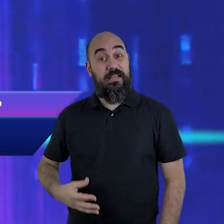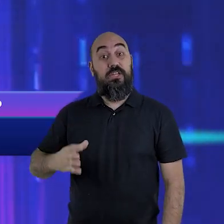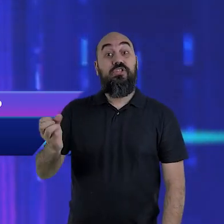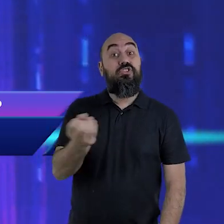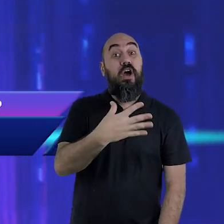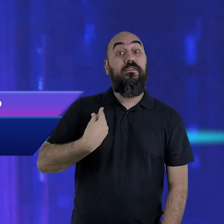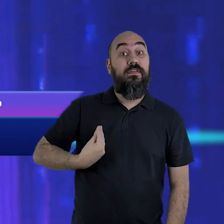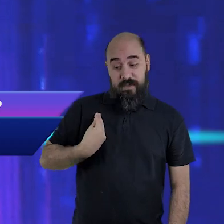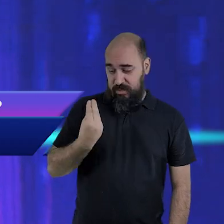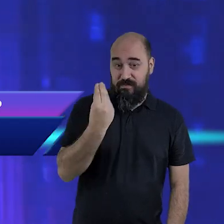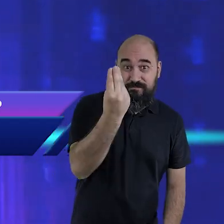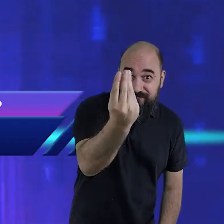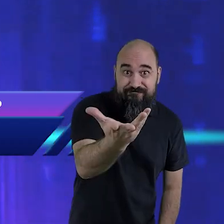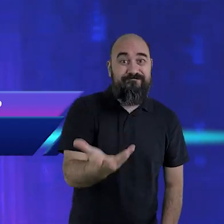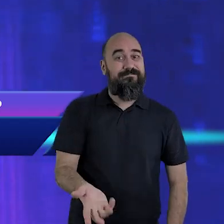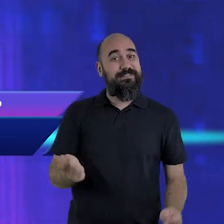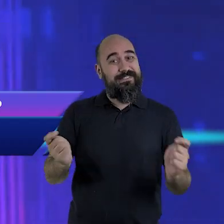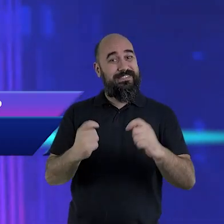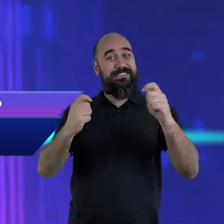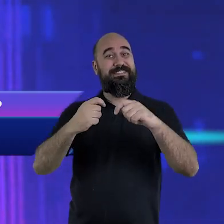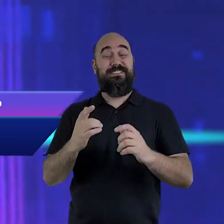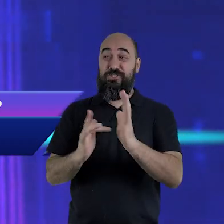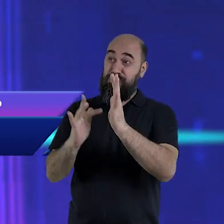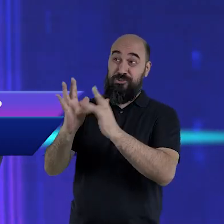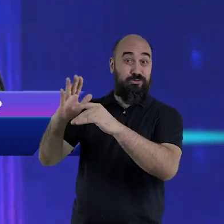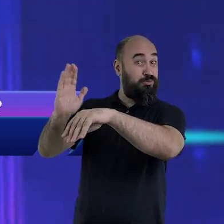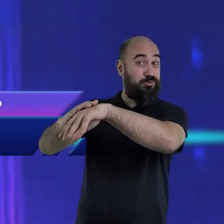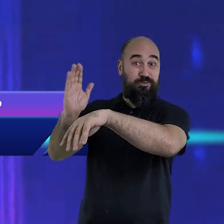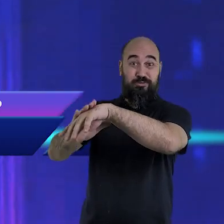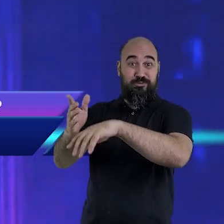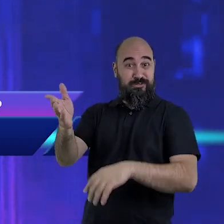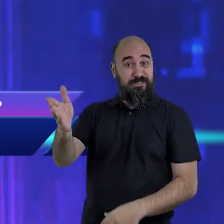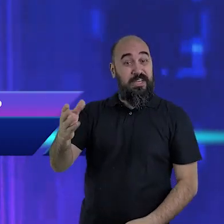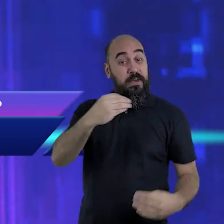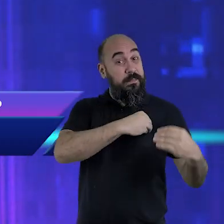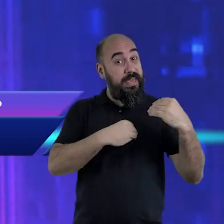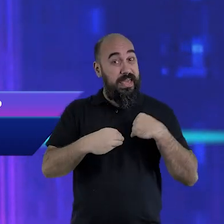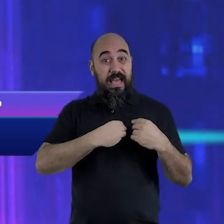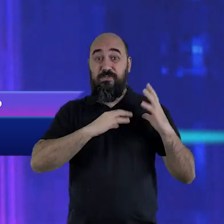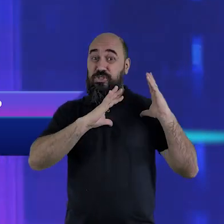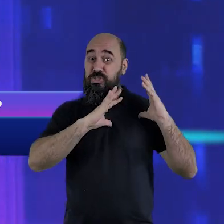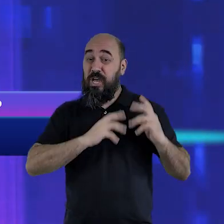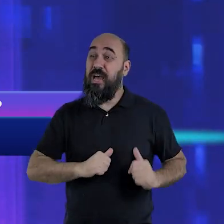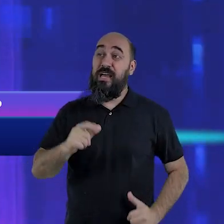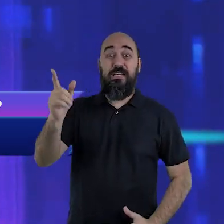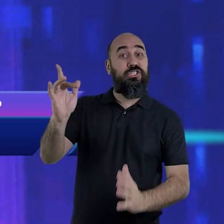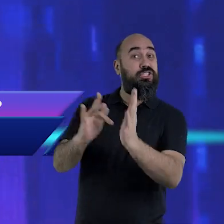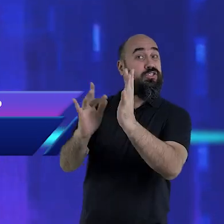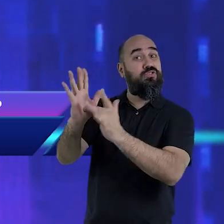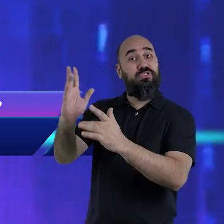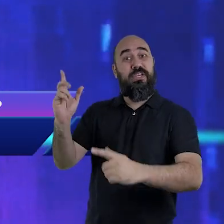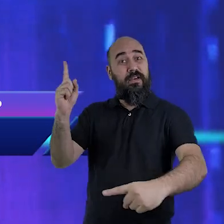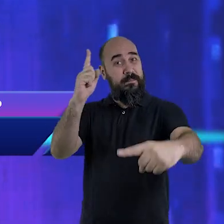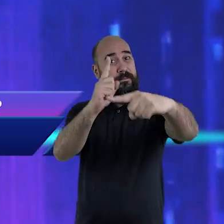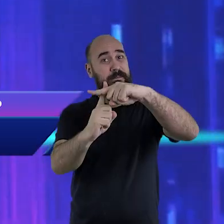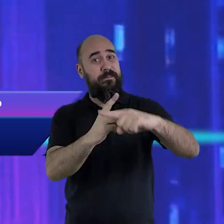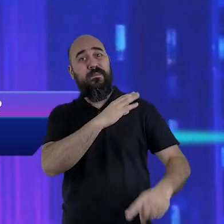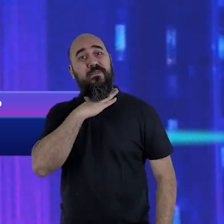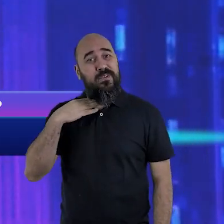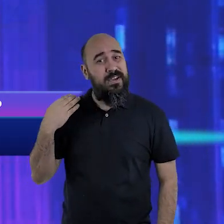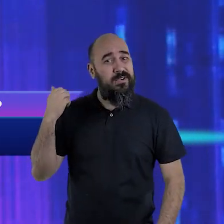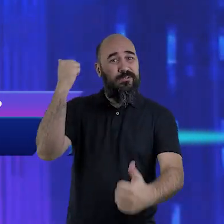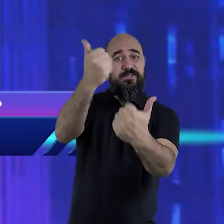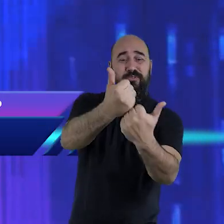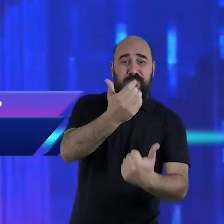sua vitória. O preço do seu pecado foi pago totalmente por Jesus. É por isso que esse é o momento